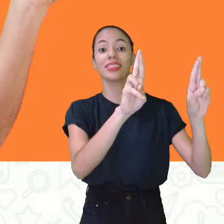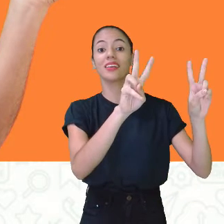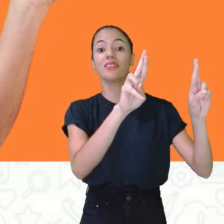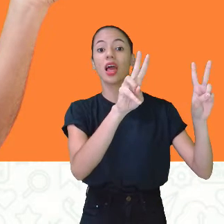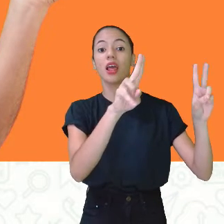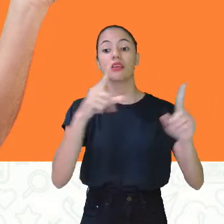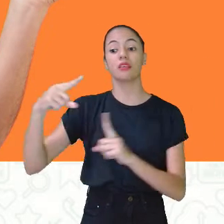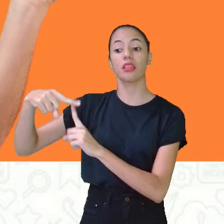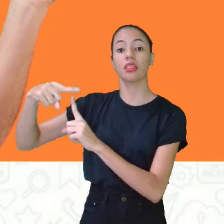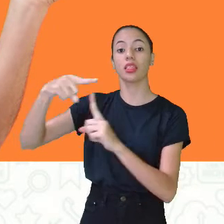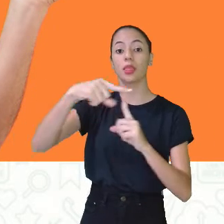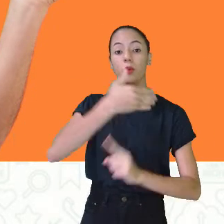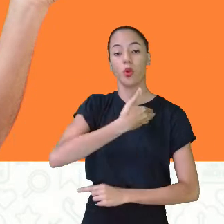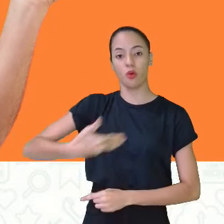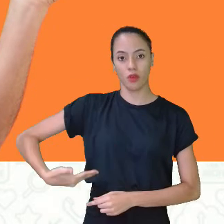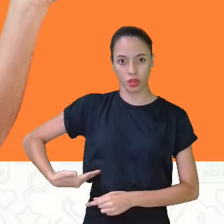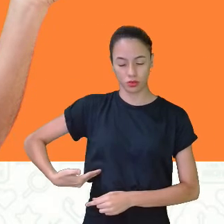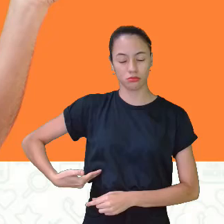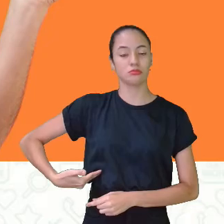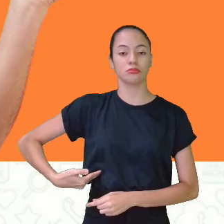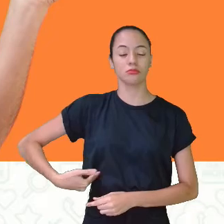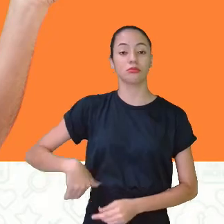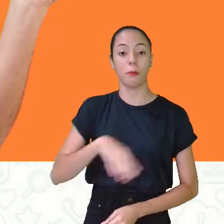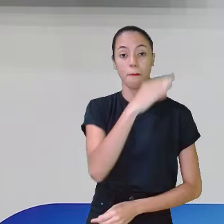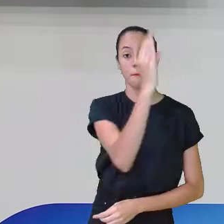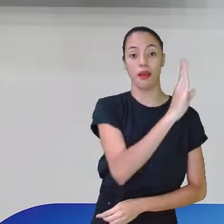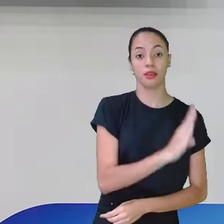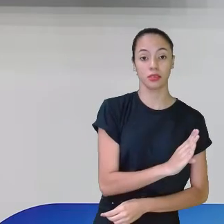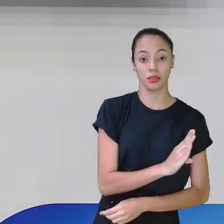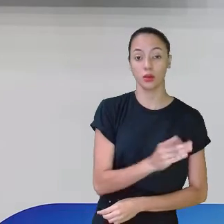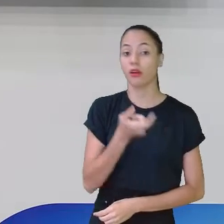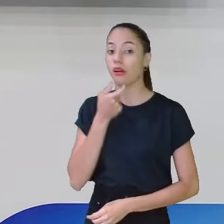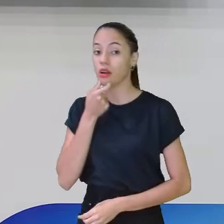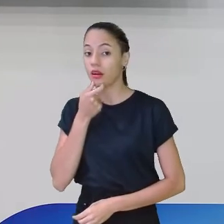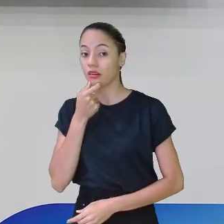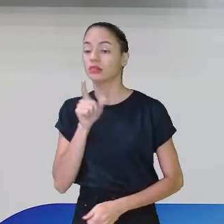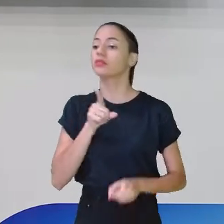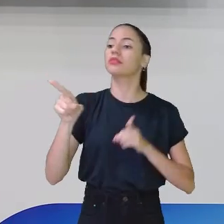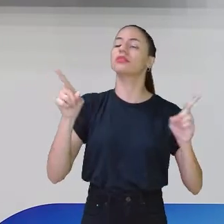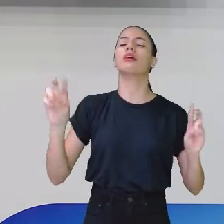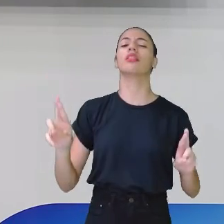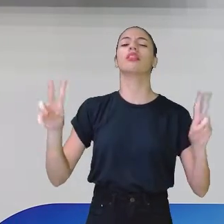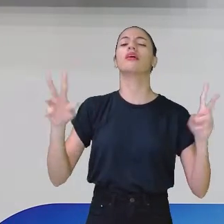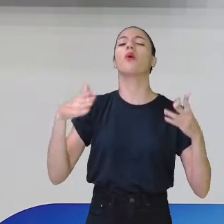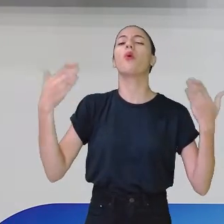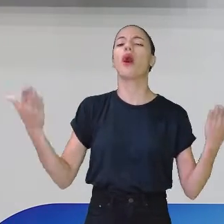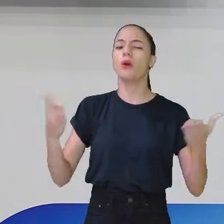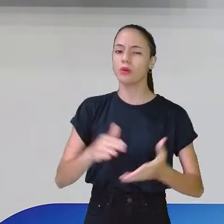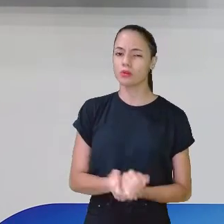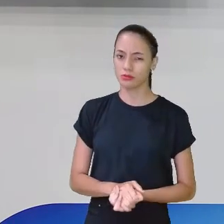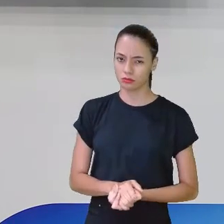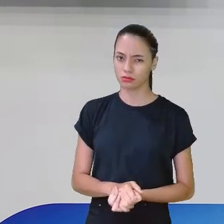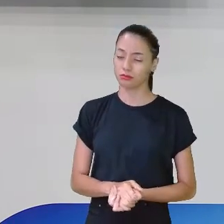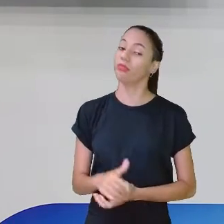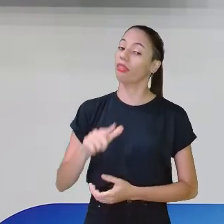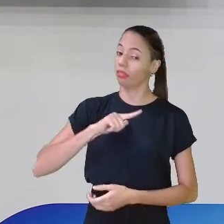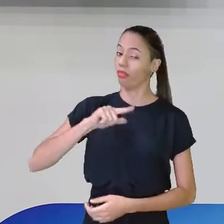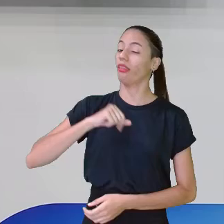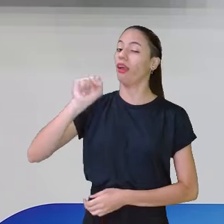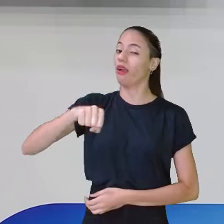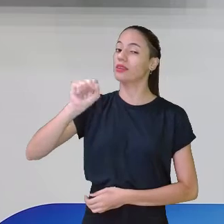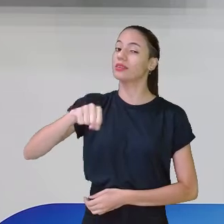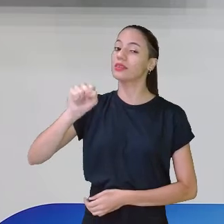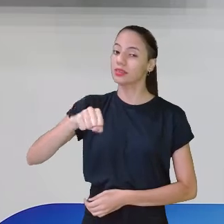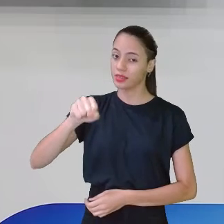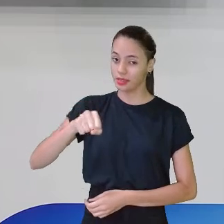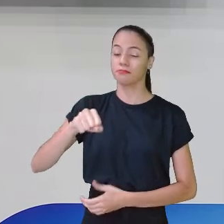de governo do Brasil e da Inglaterra? E aí, professor Gilson, tem umas diferenças aí, Tem uma coisa